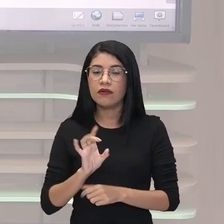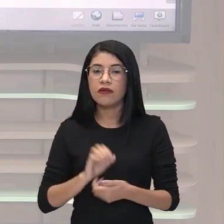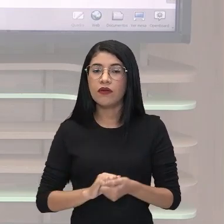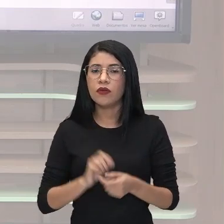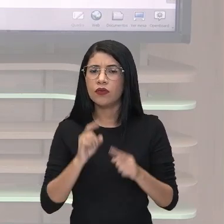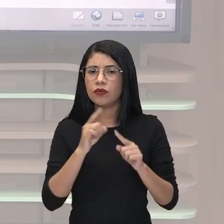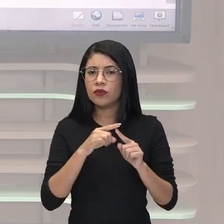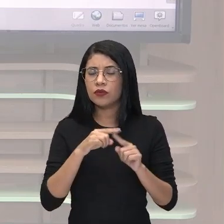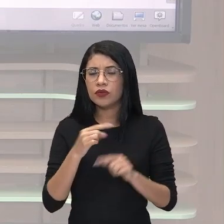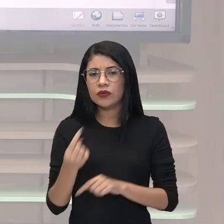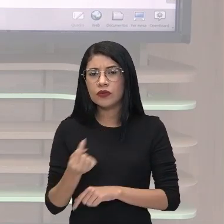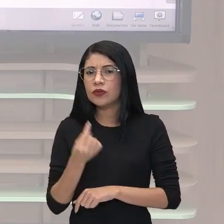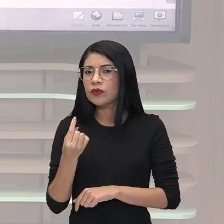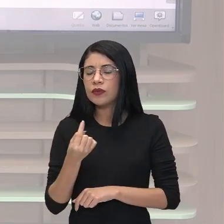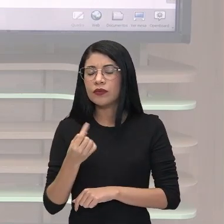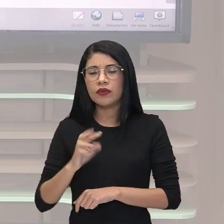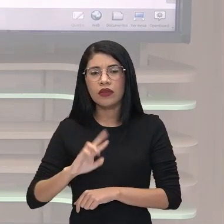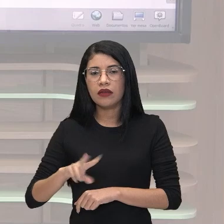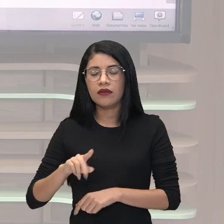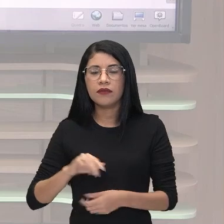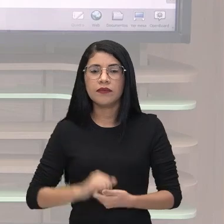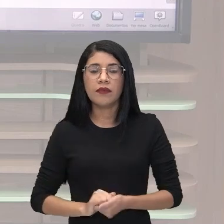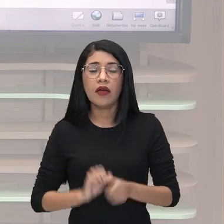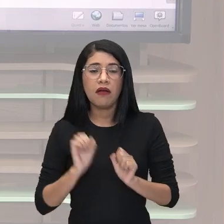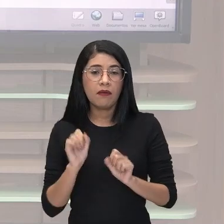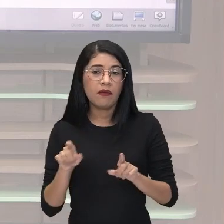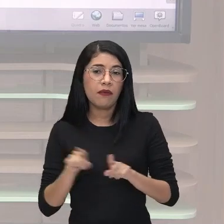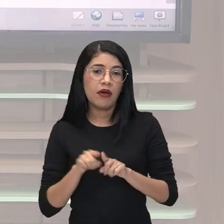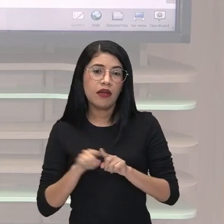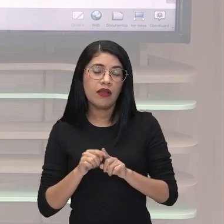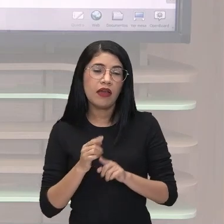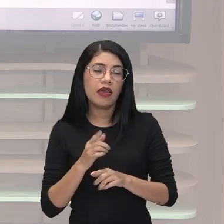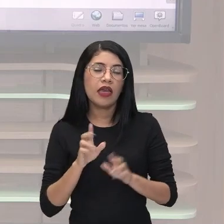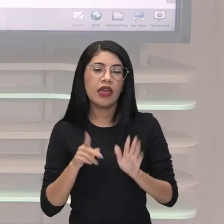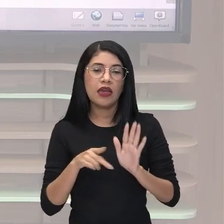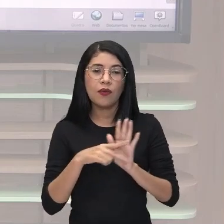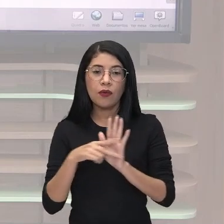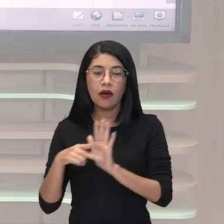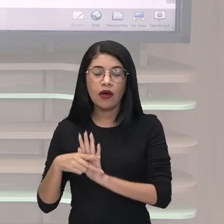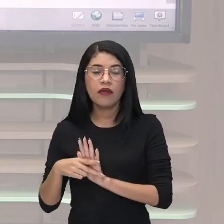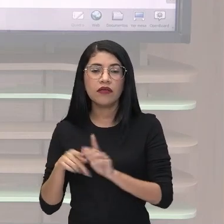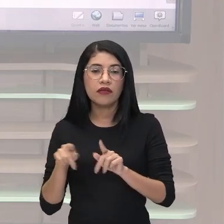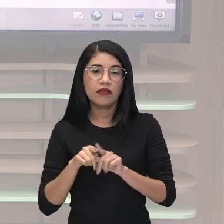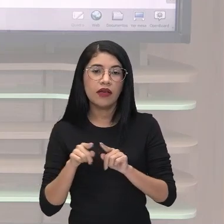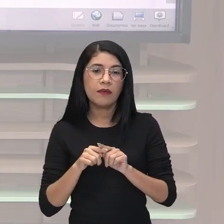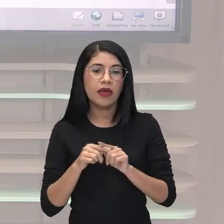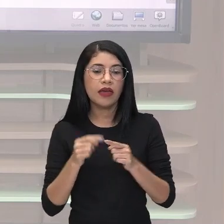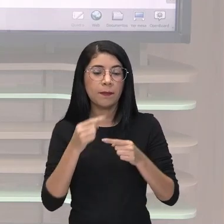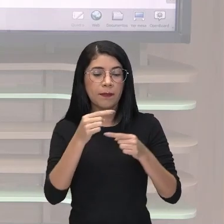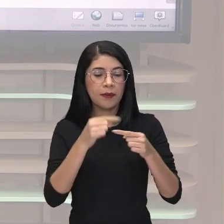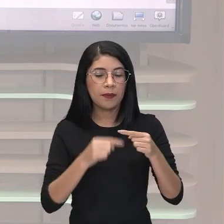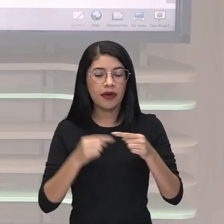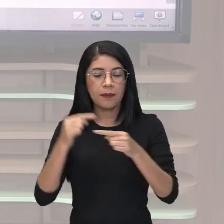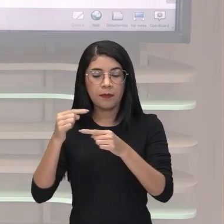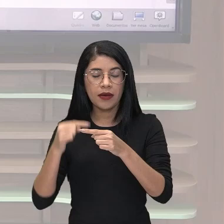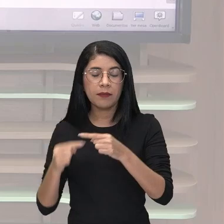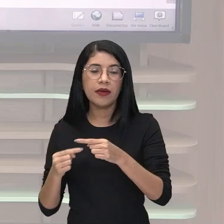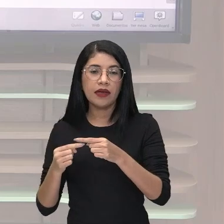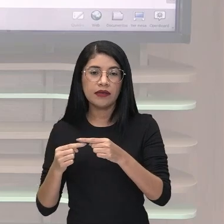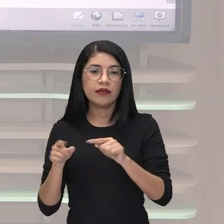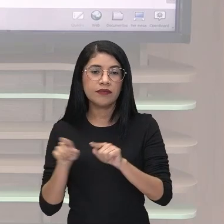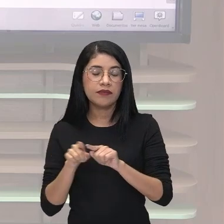tipo de razão. A gente pode ter também uma igualdade entre 2 ou mais razões. E